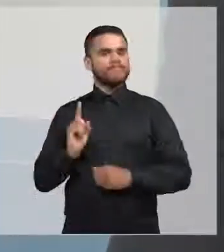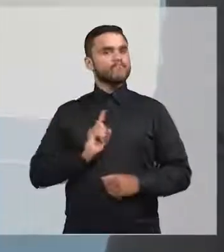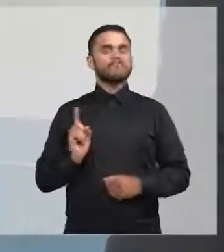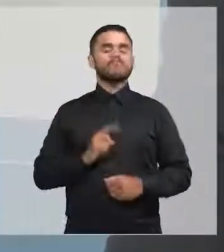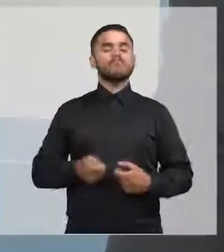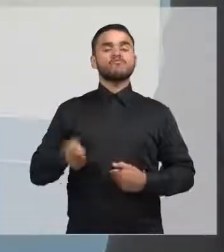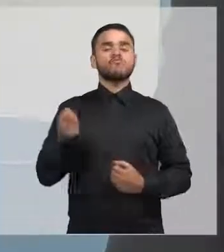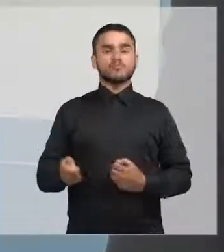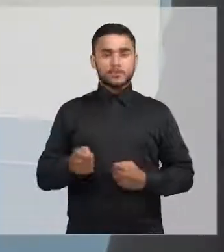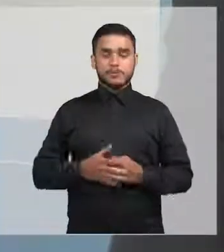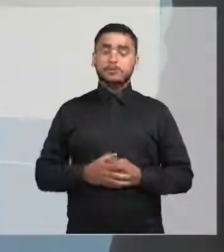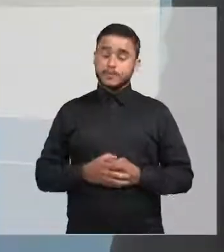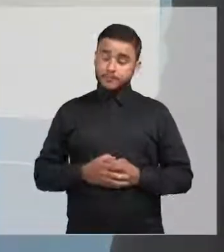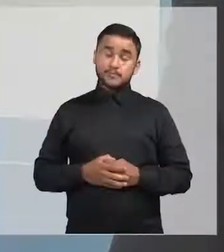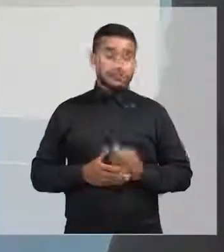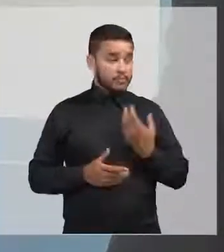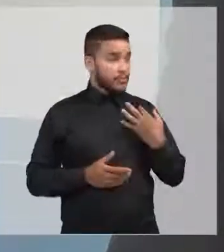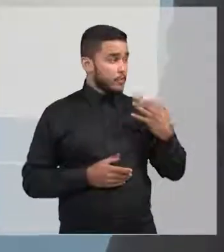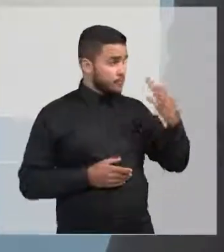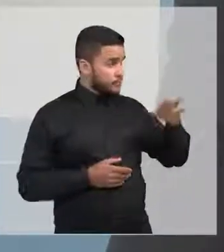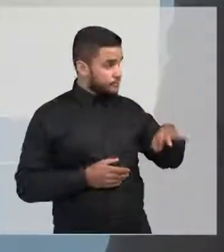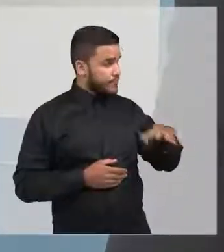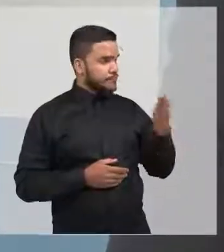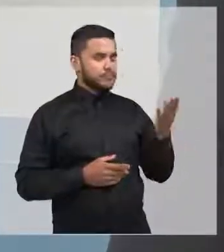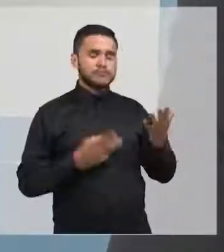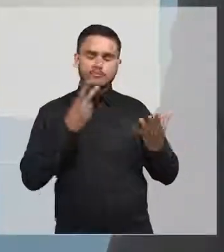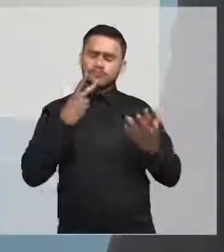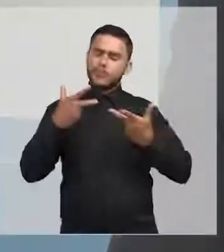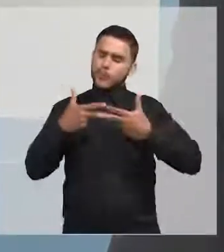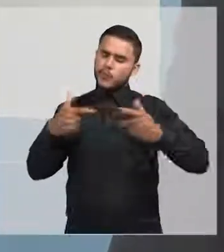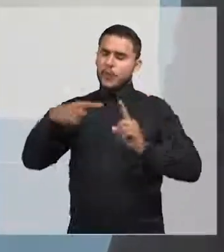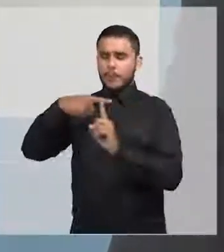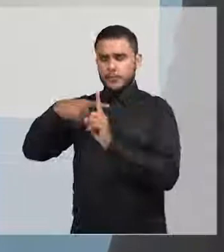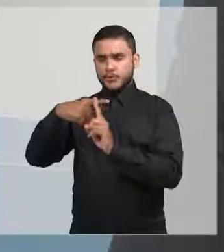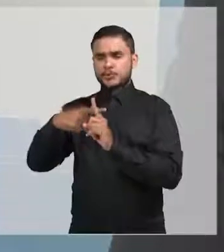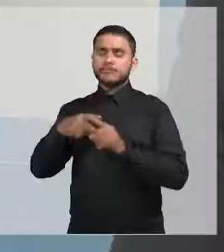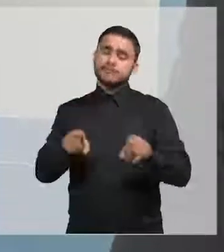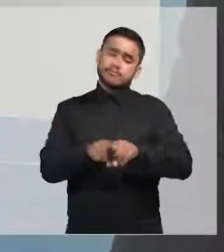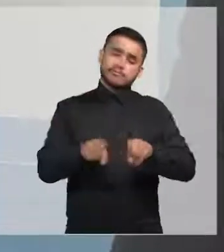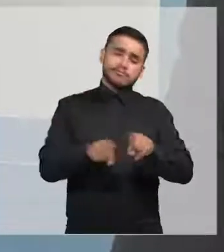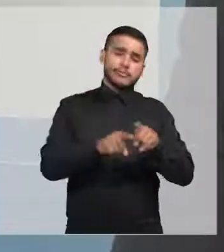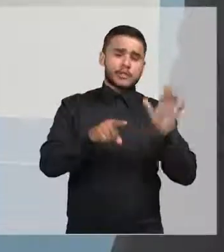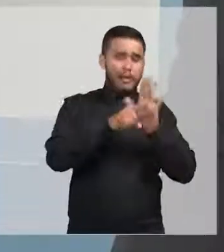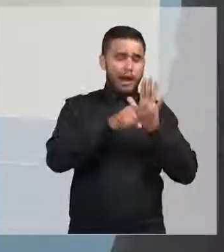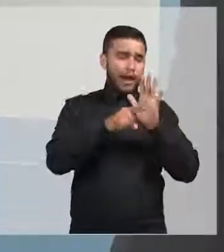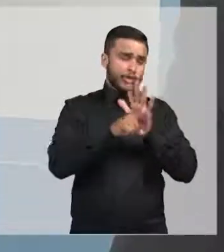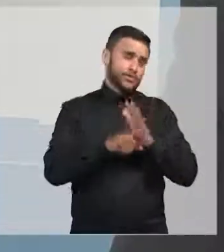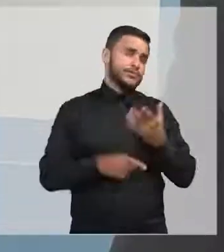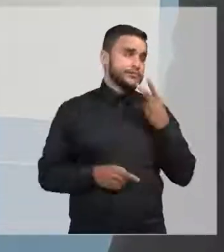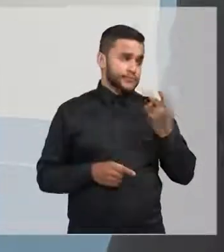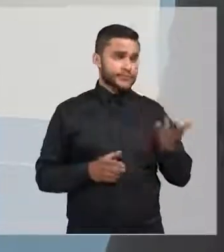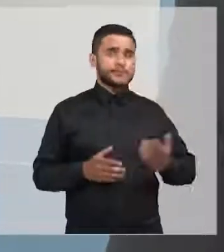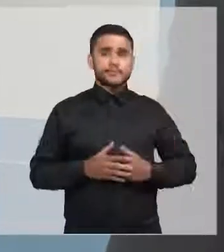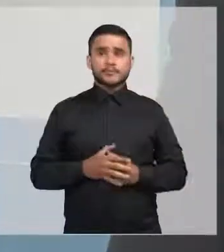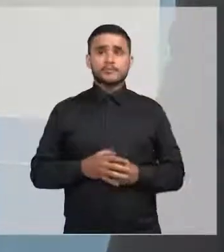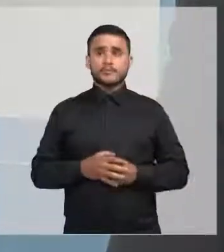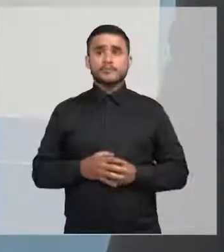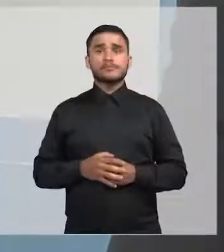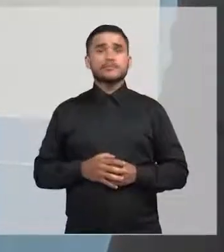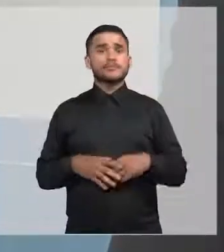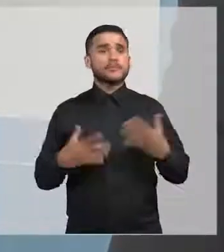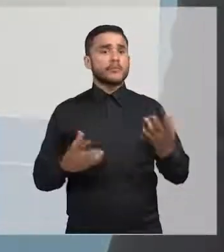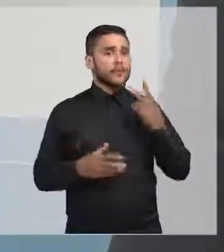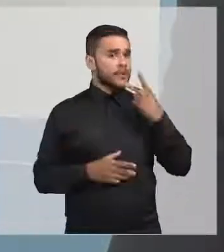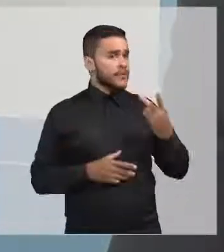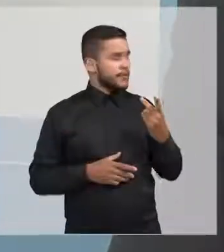o que o Luiz disse, são coisas importantes. Ninguém combate o narcotráfico sem experiência. Ninguém